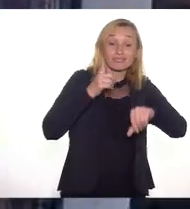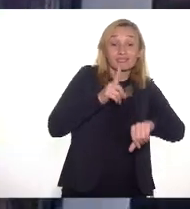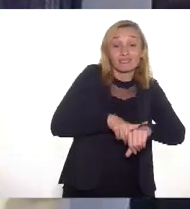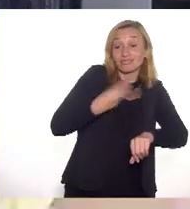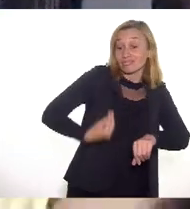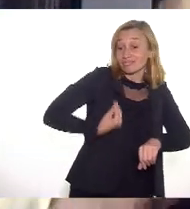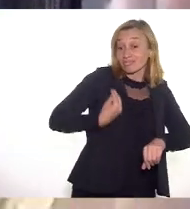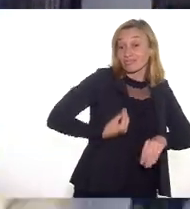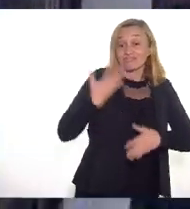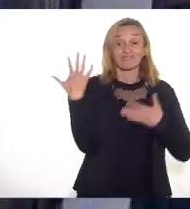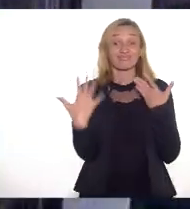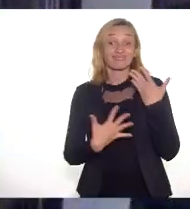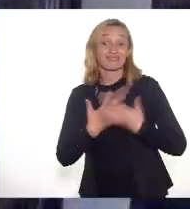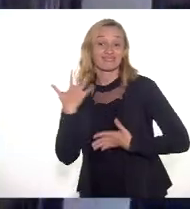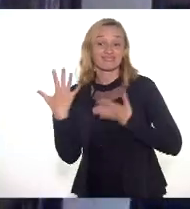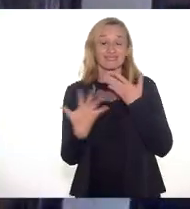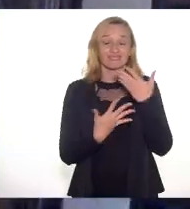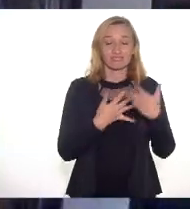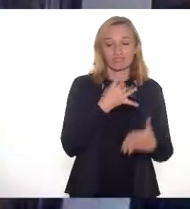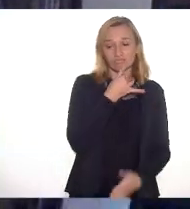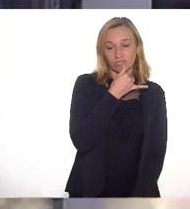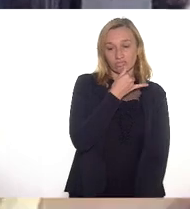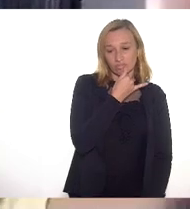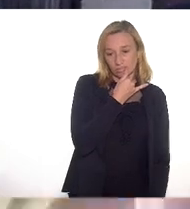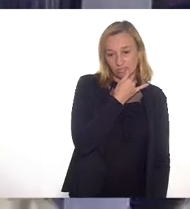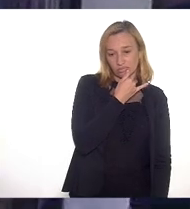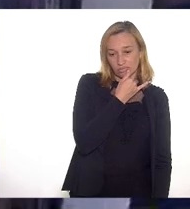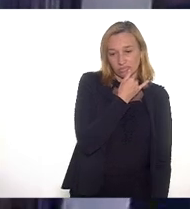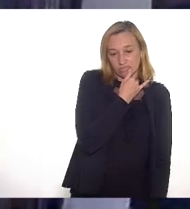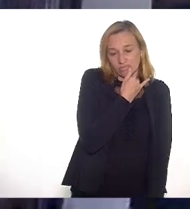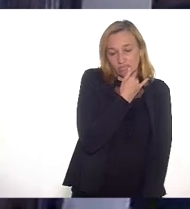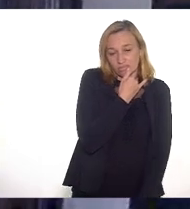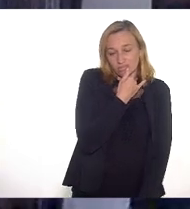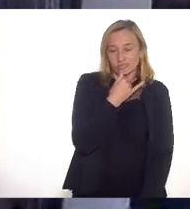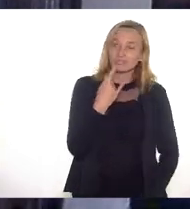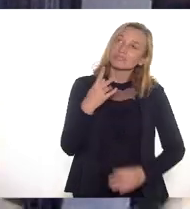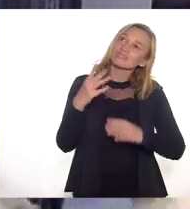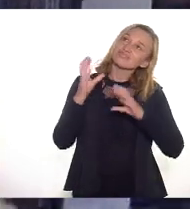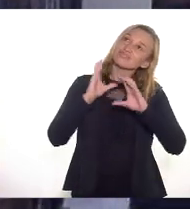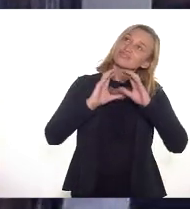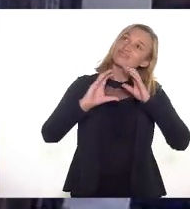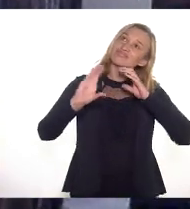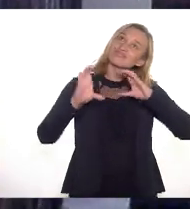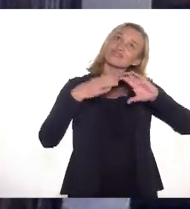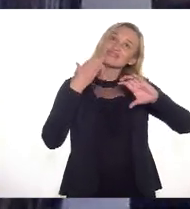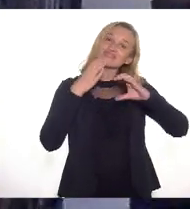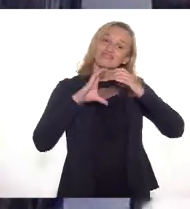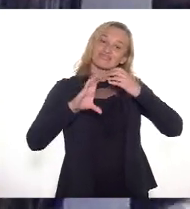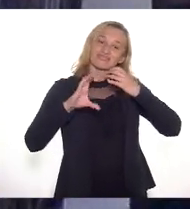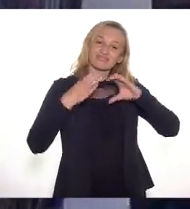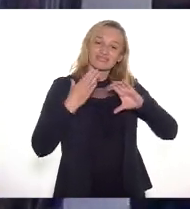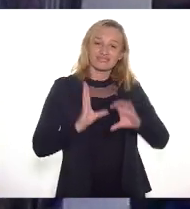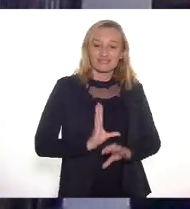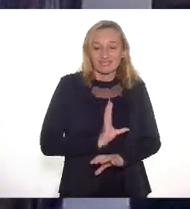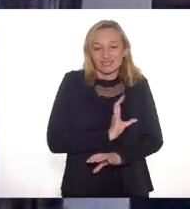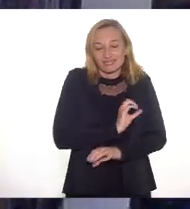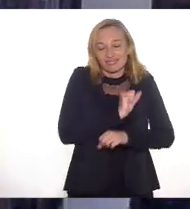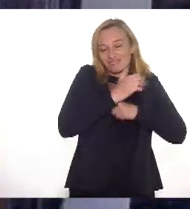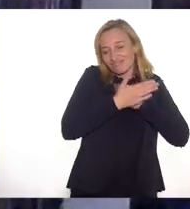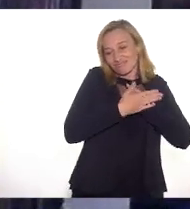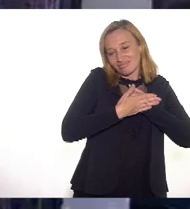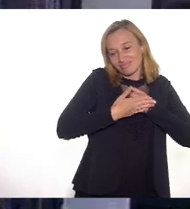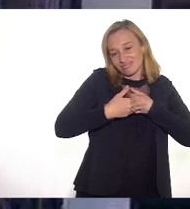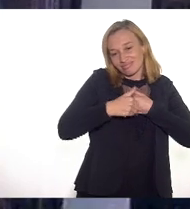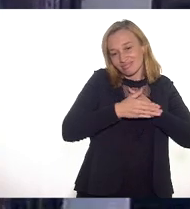vividos de alegrias e tristezas, com suas músicas de afeto, de carinho e